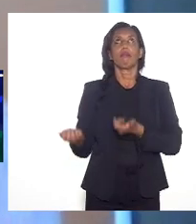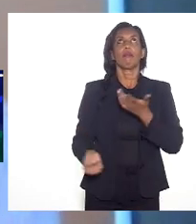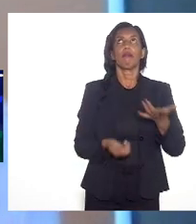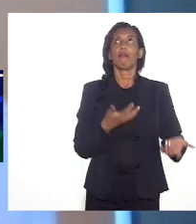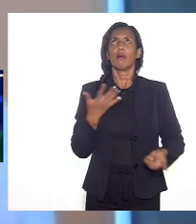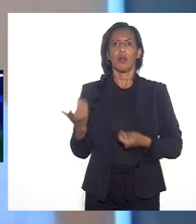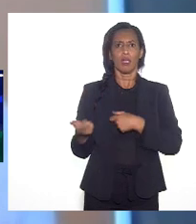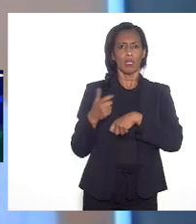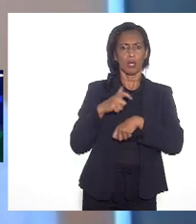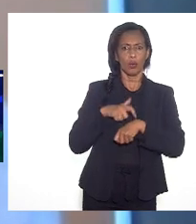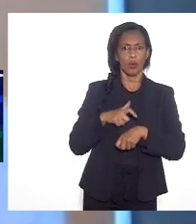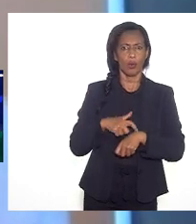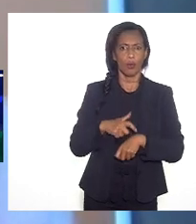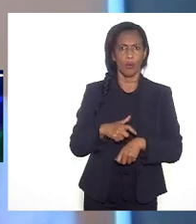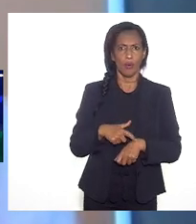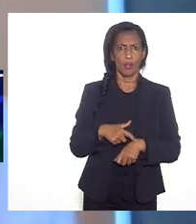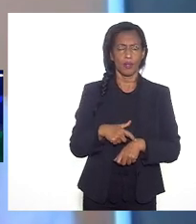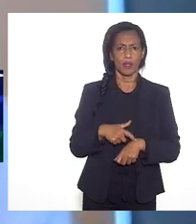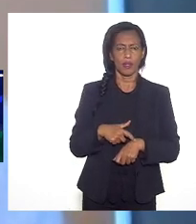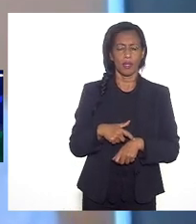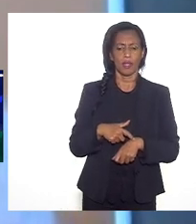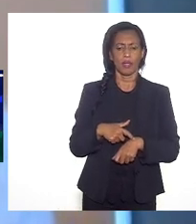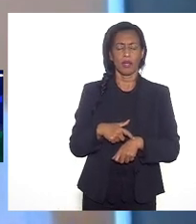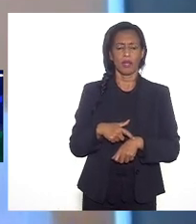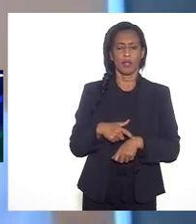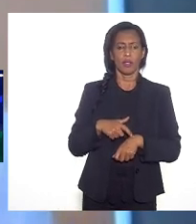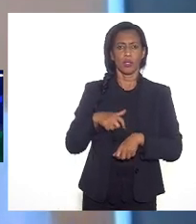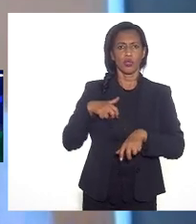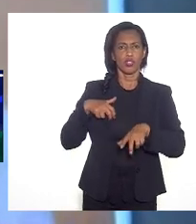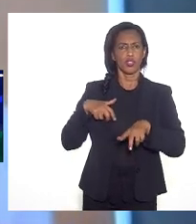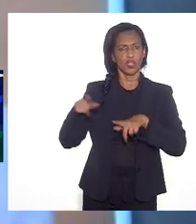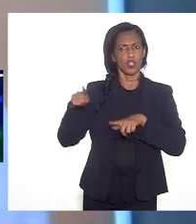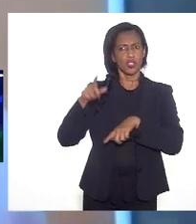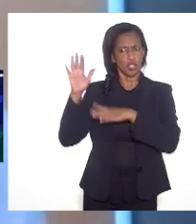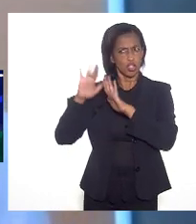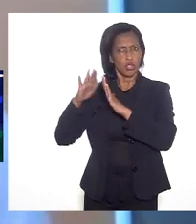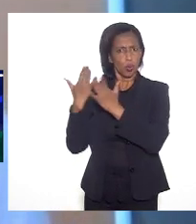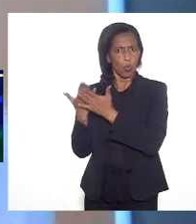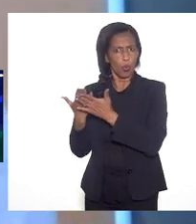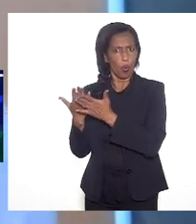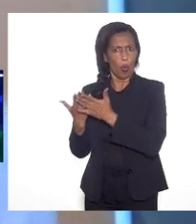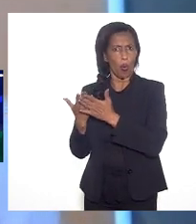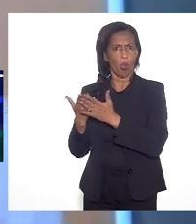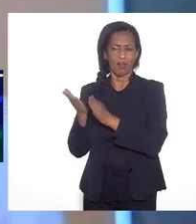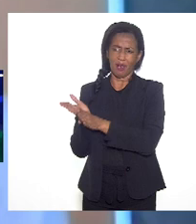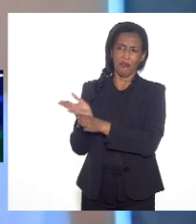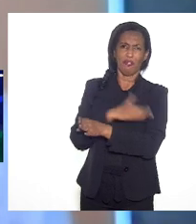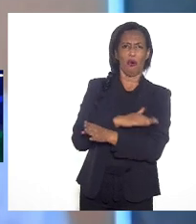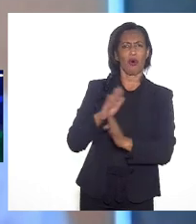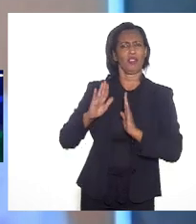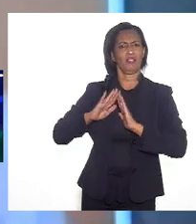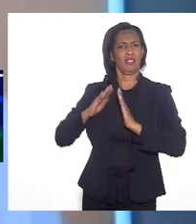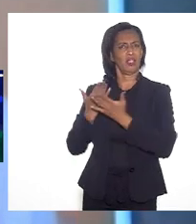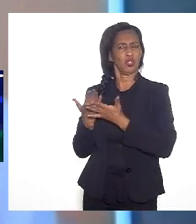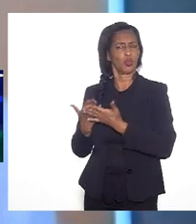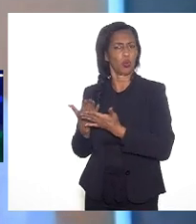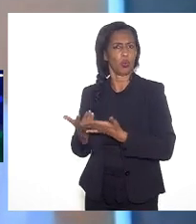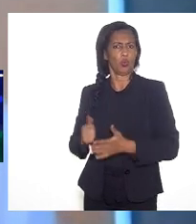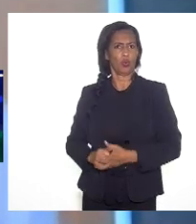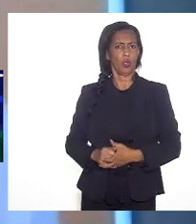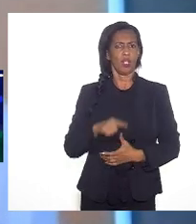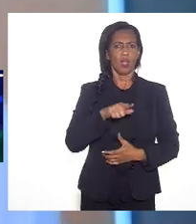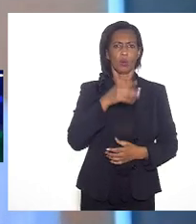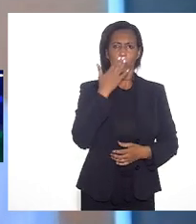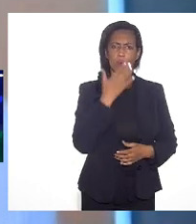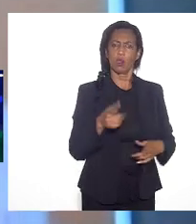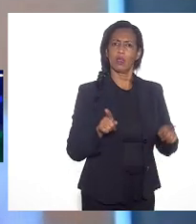até de horário do fluxo escolar, muitas crianças estão fora da escola, e esse é um